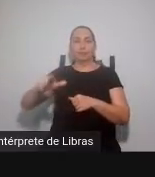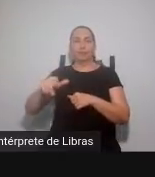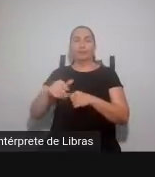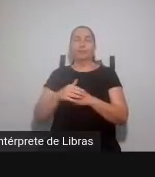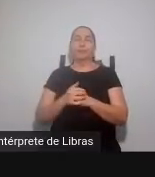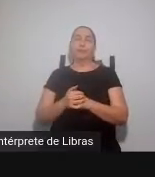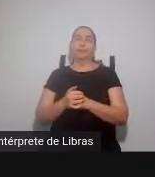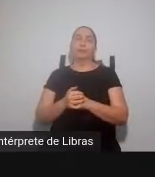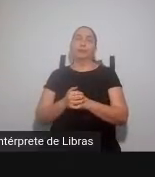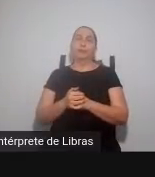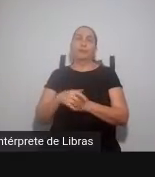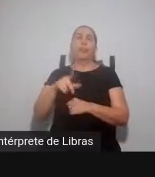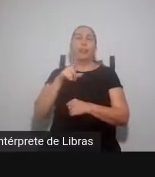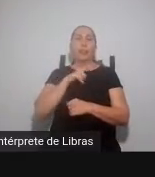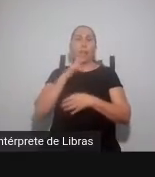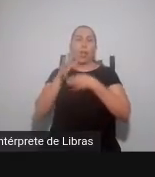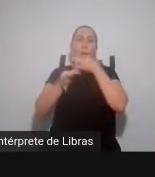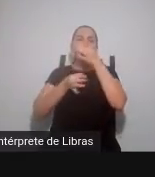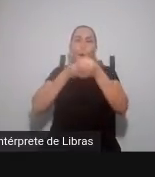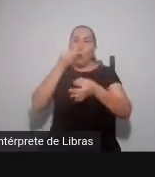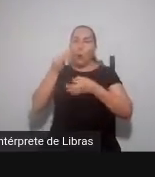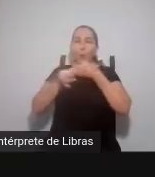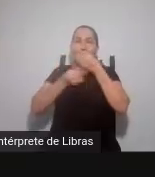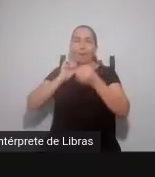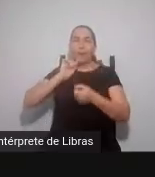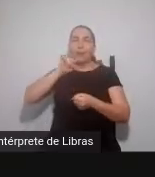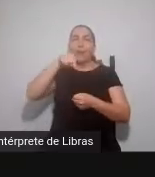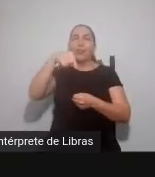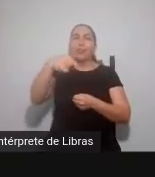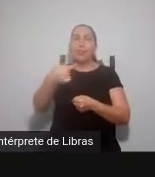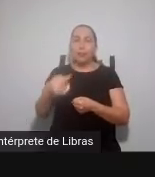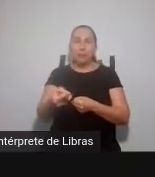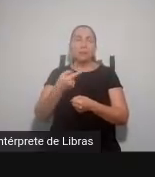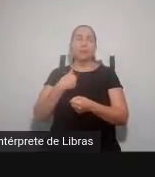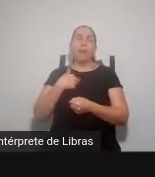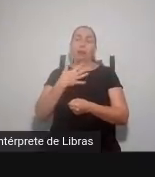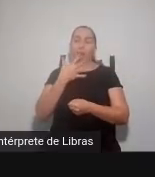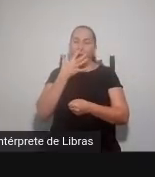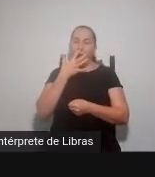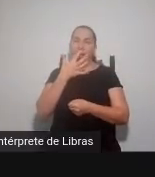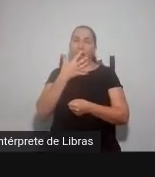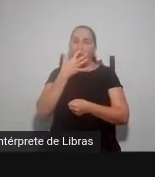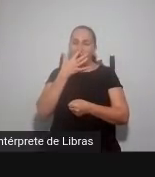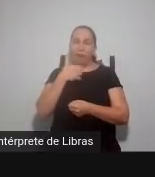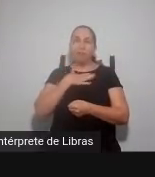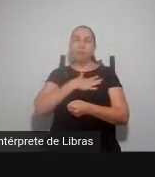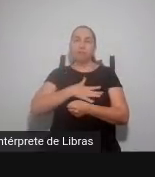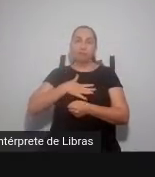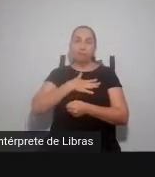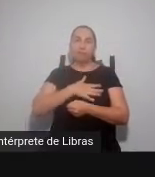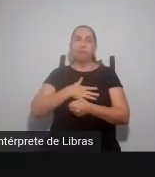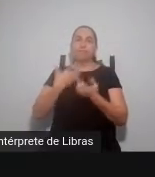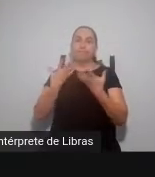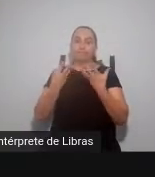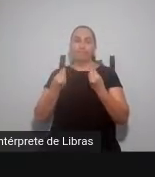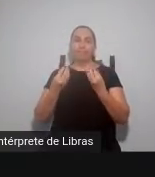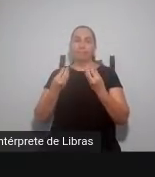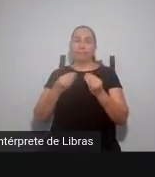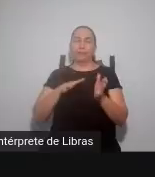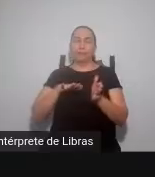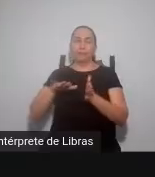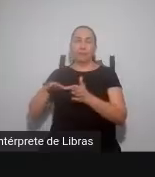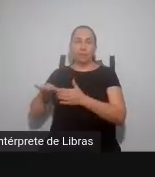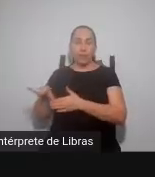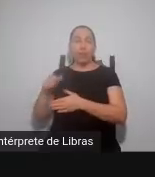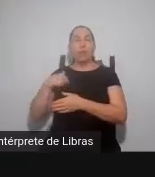tem muitos comentários aqui, depois eu vou te falar, mas está dando sim, o pessoal está gostando muito. Sim, dos projetos fica para uma